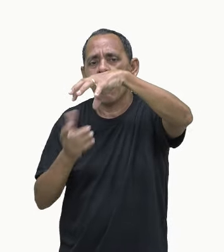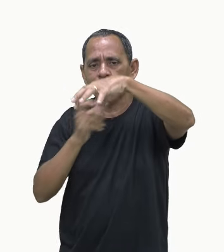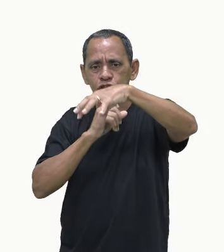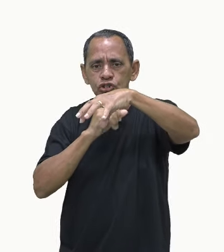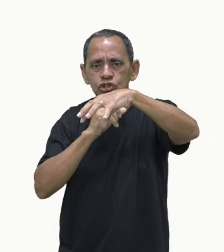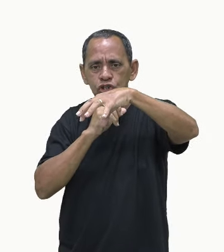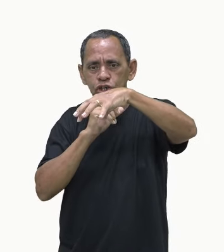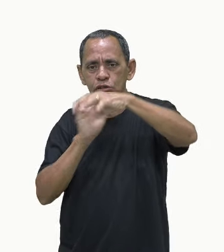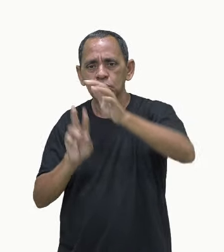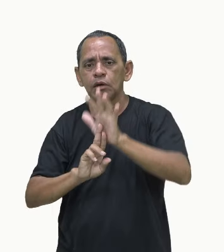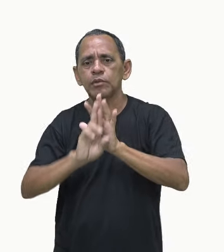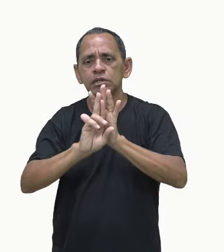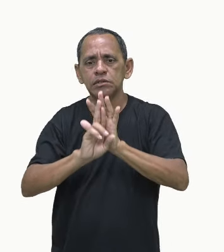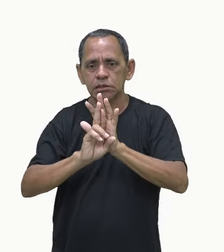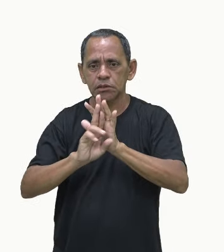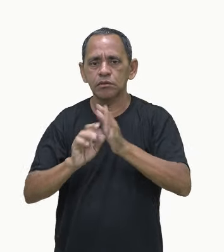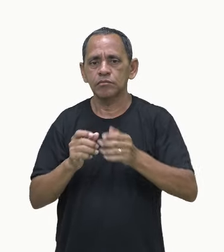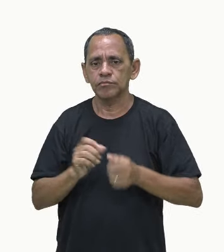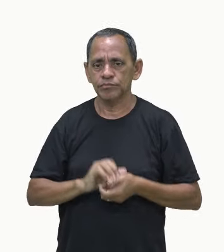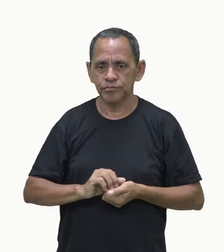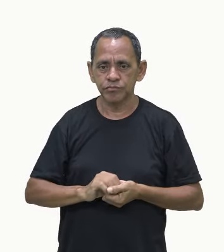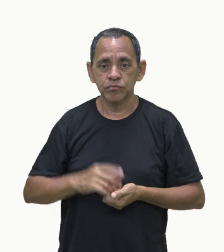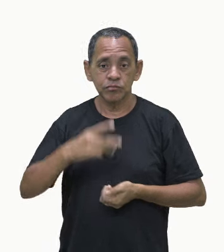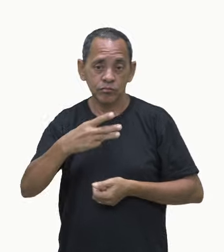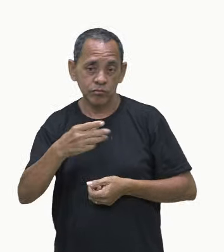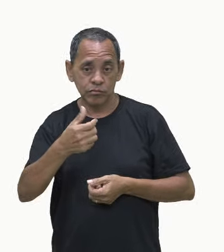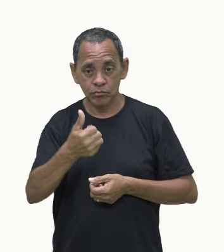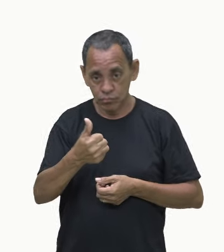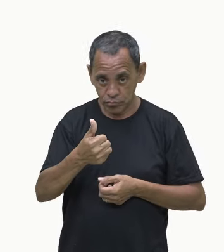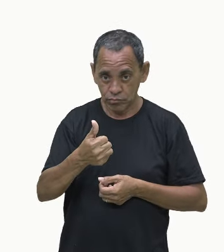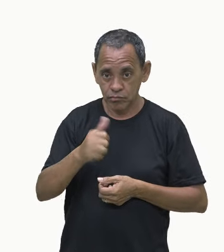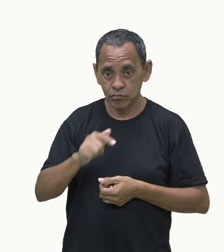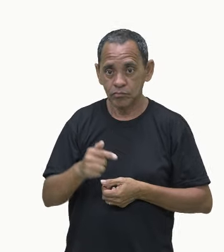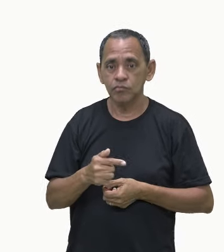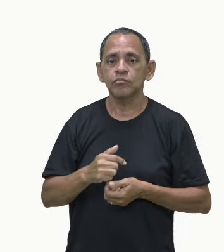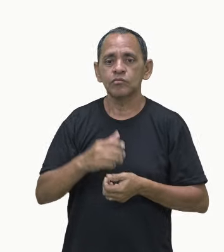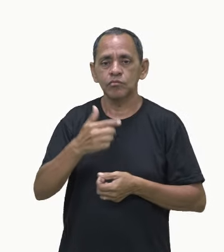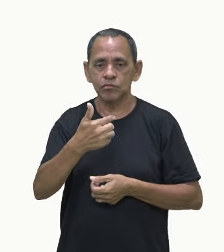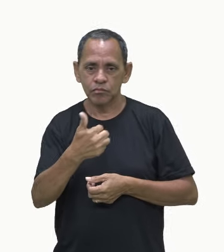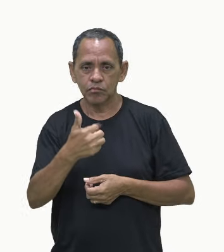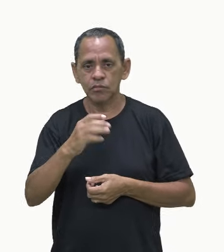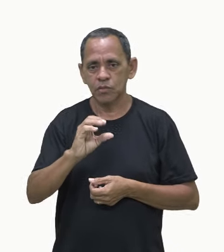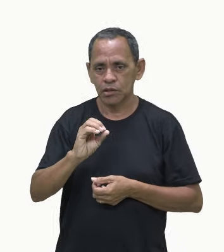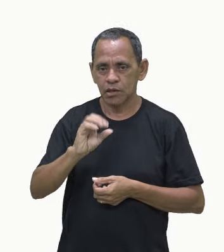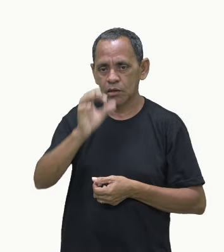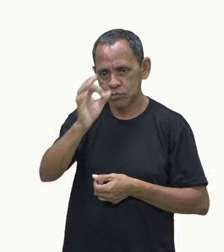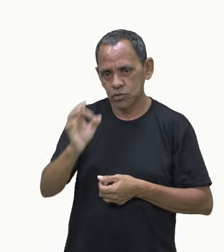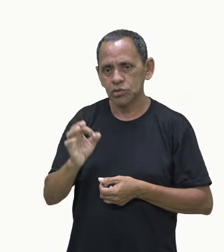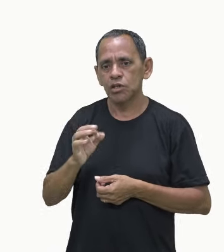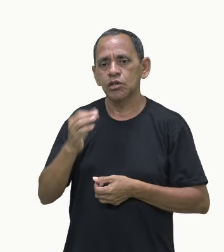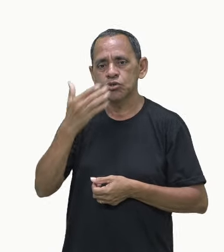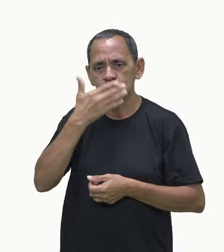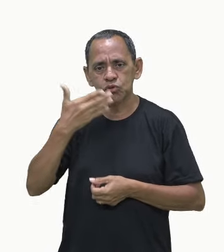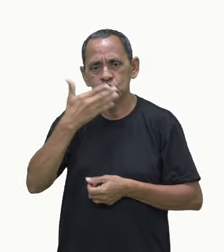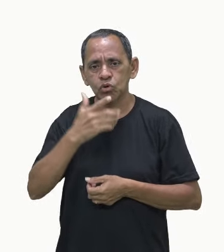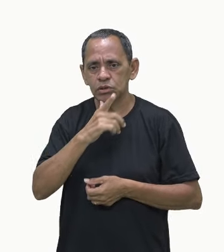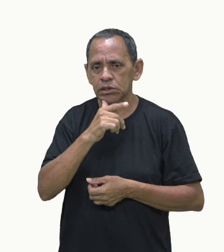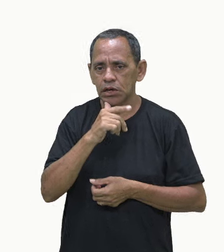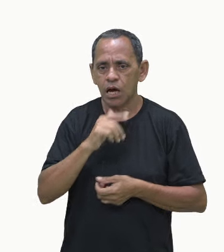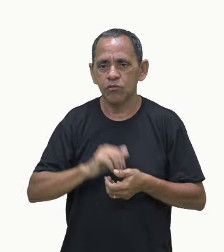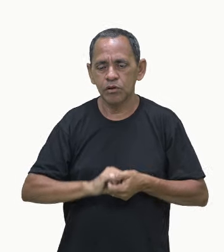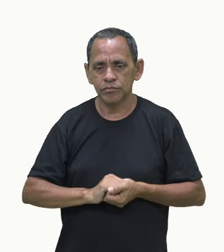68,9%, e 31,10% de água doce. E dessa água doce disponível, ou seja, que